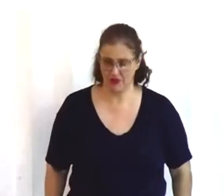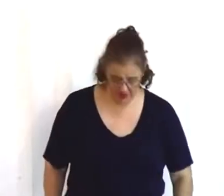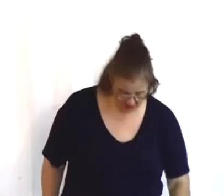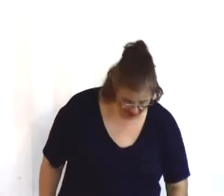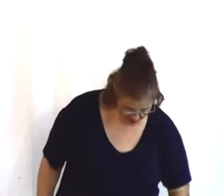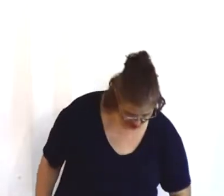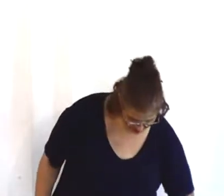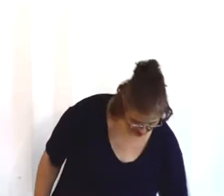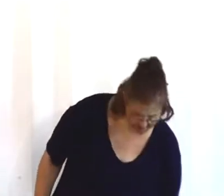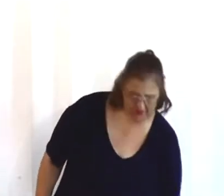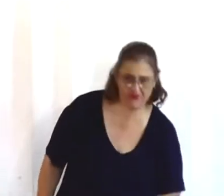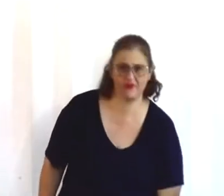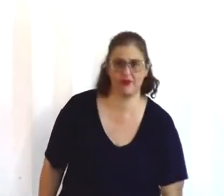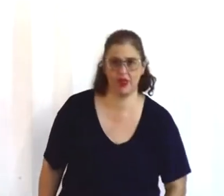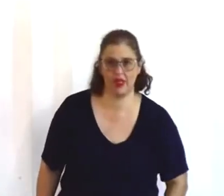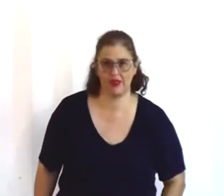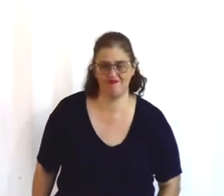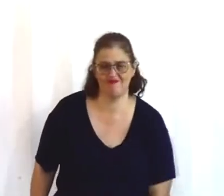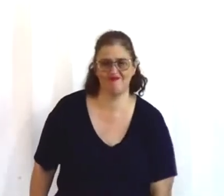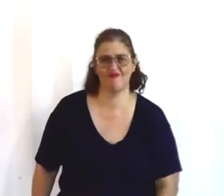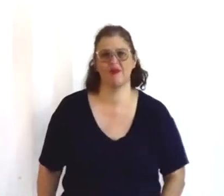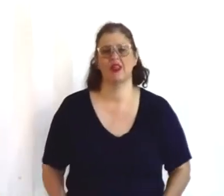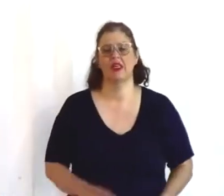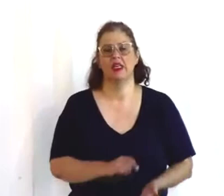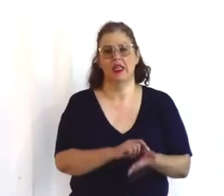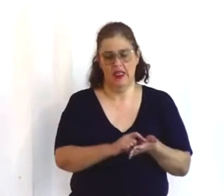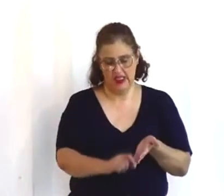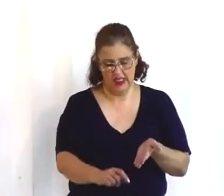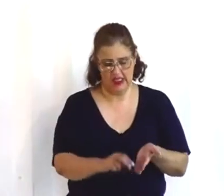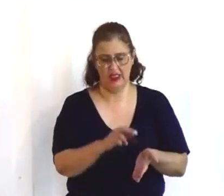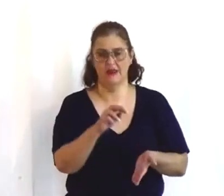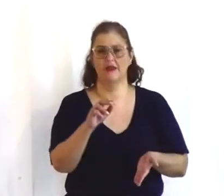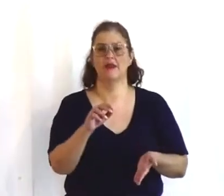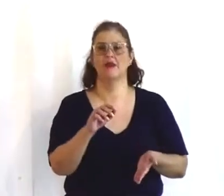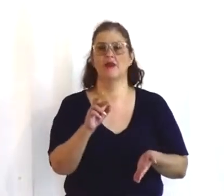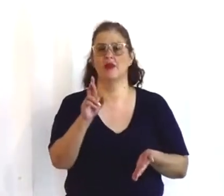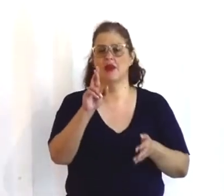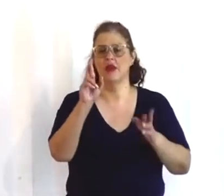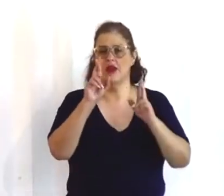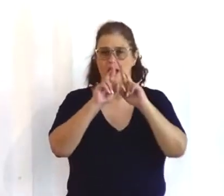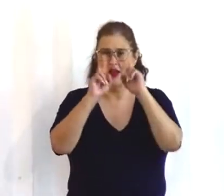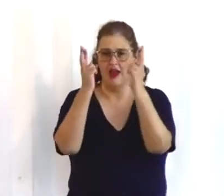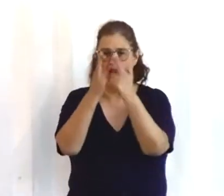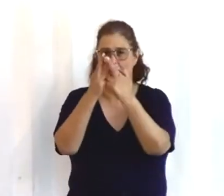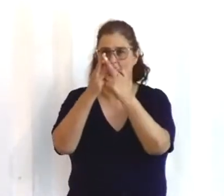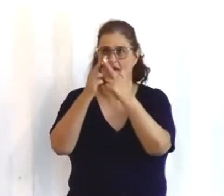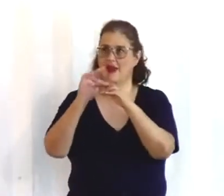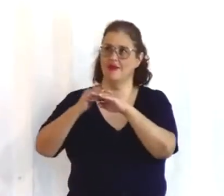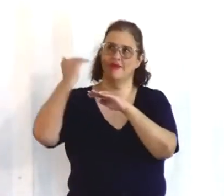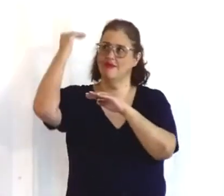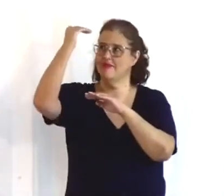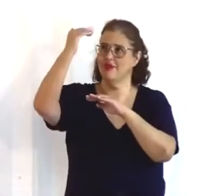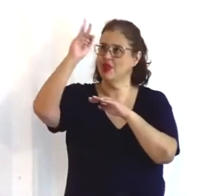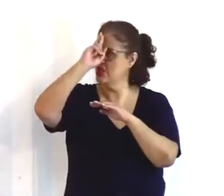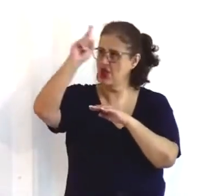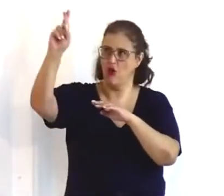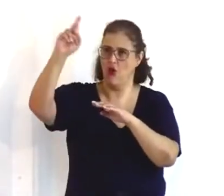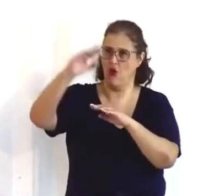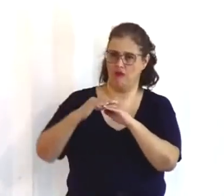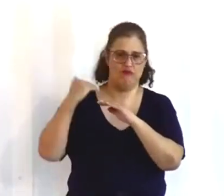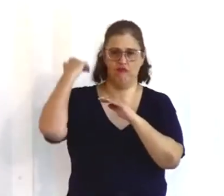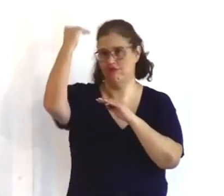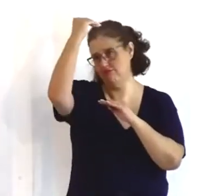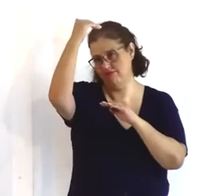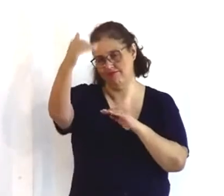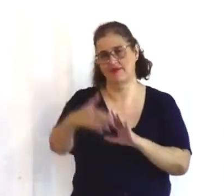um nome inscrito: Rei dos Reis e Senhor dos Senhores. Portanto, irmãos, eu